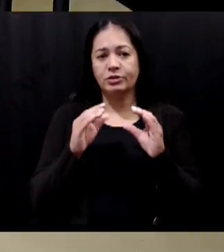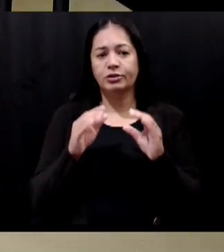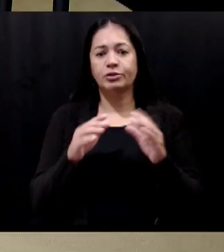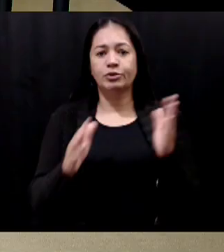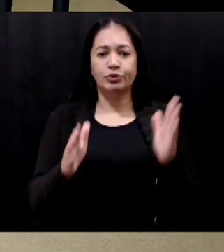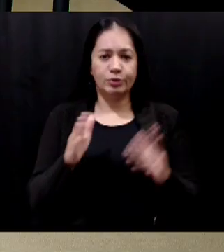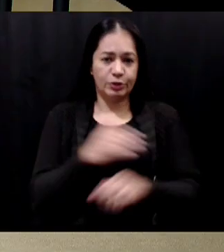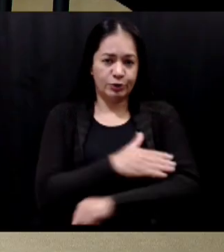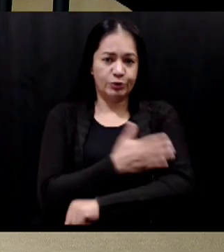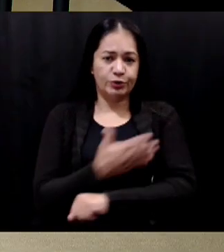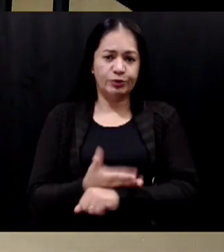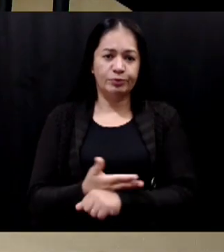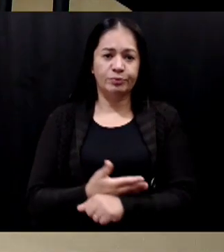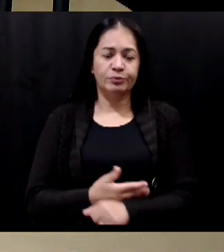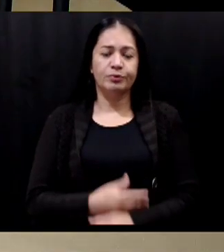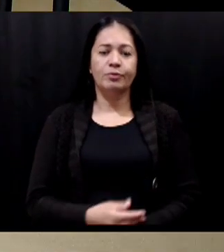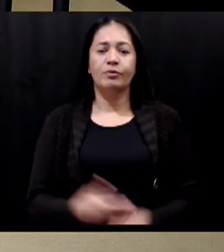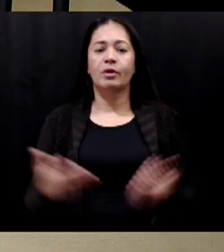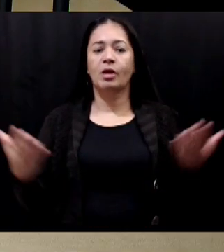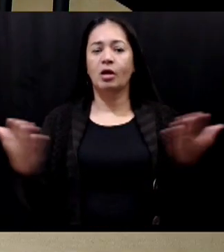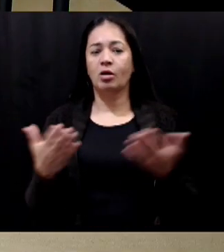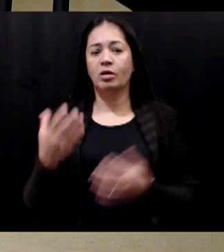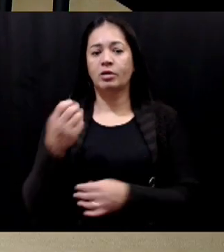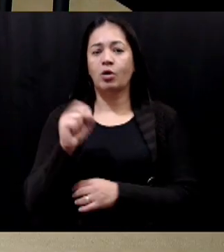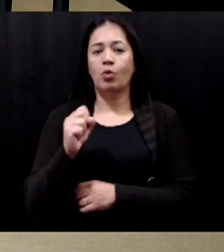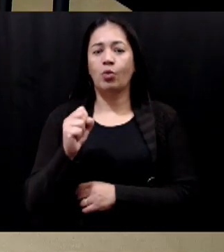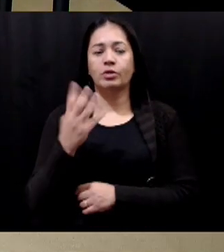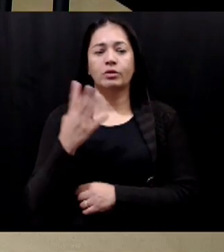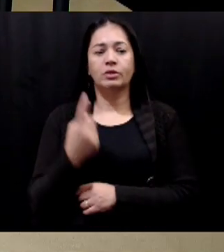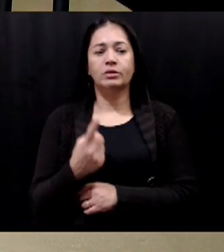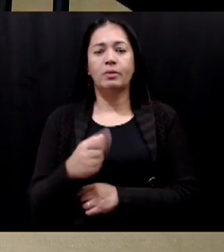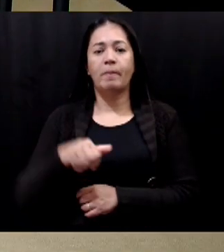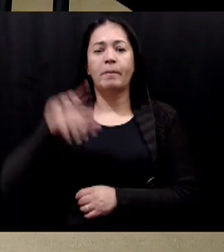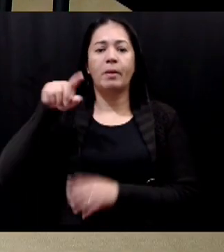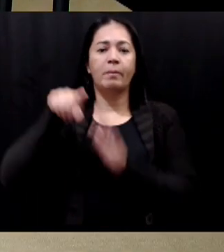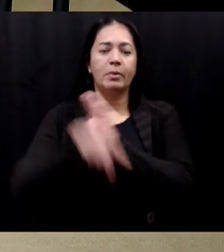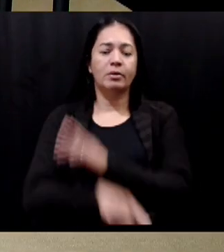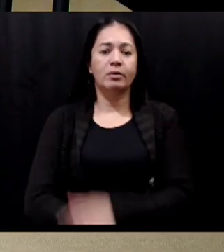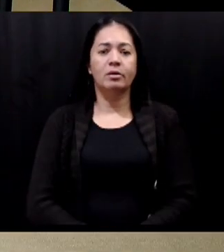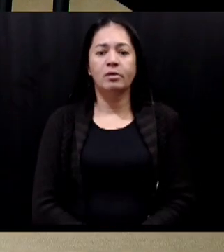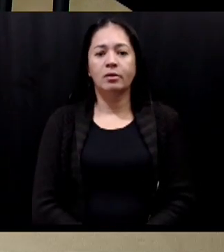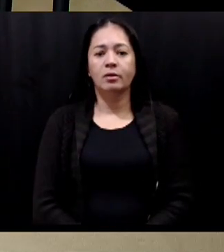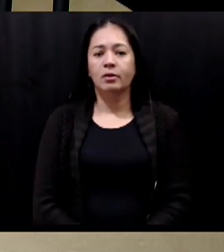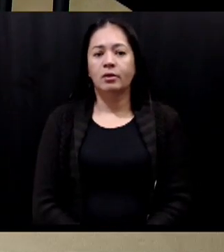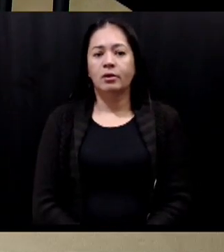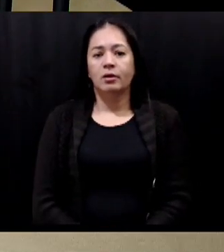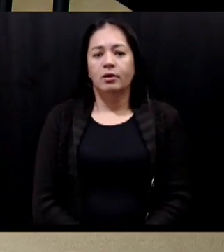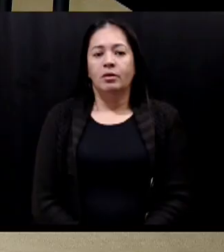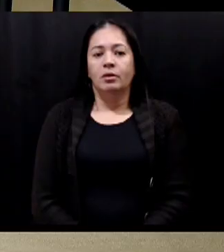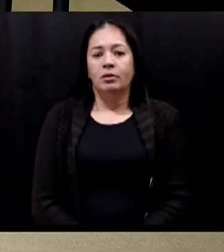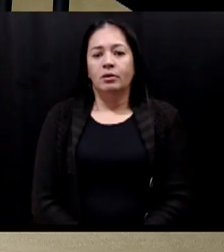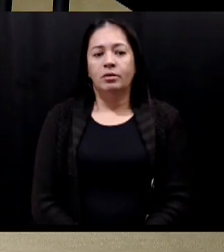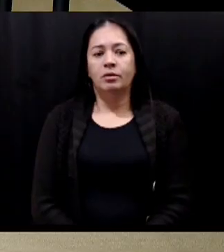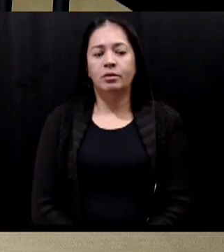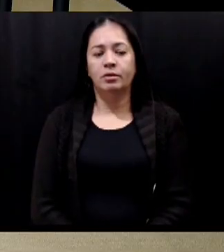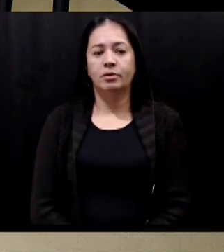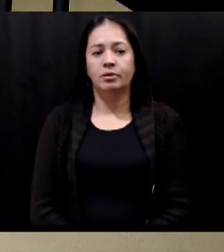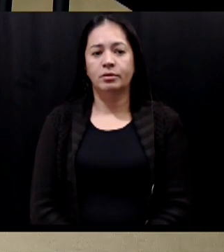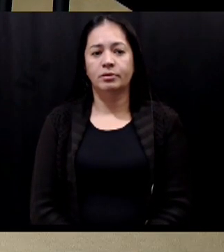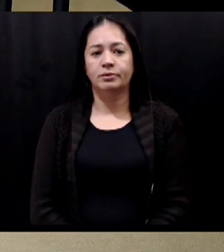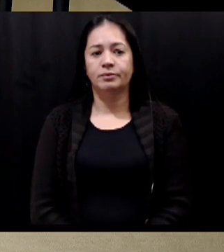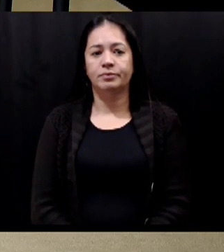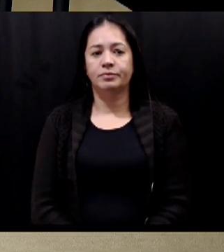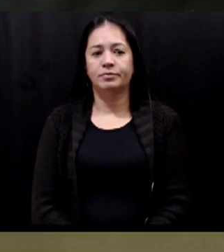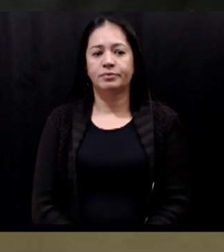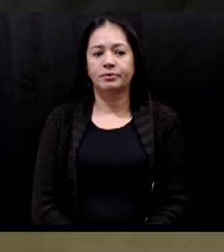bem, 8h41. Mais perguntas para a gente? Vamos lá analisar aí quem é que está conosco nessa manhã de segunda-feira. A gente está falando